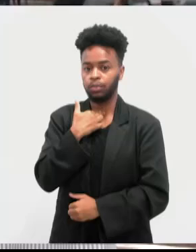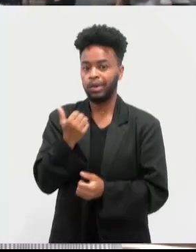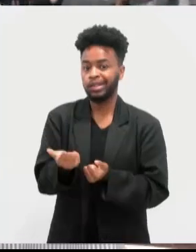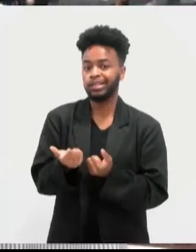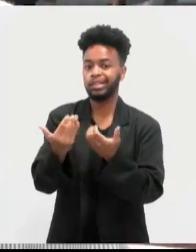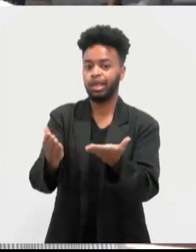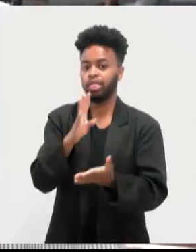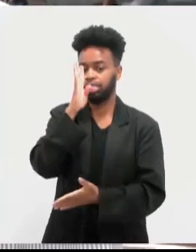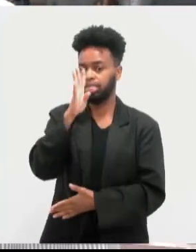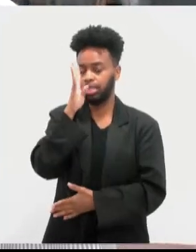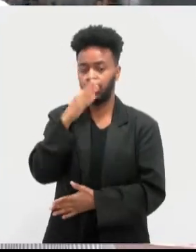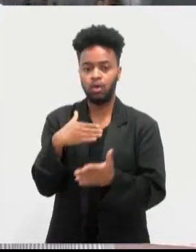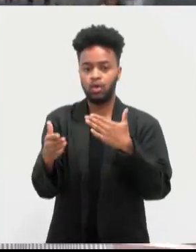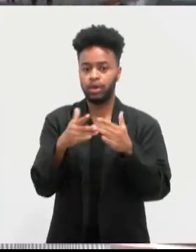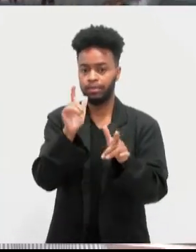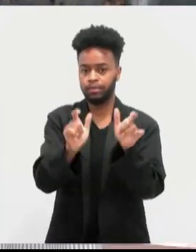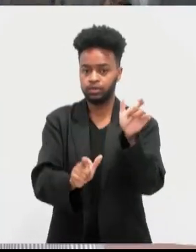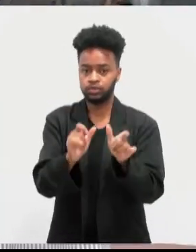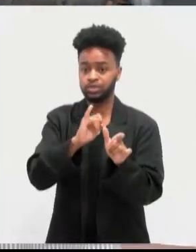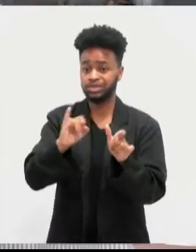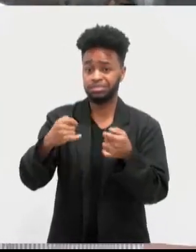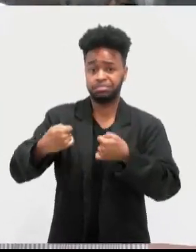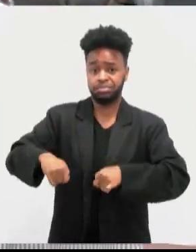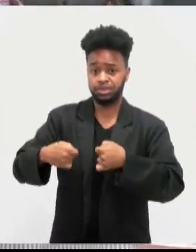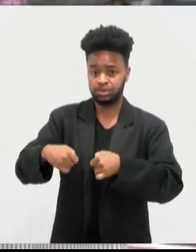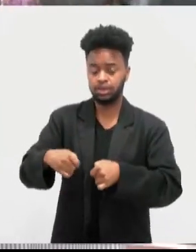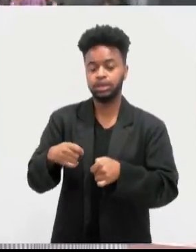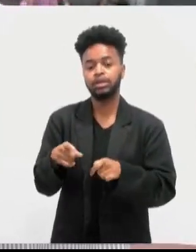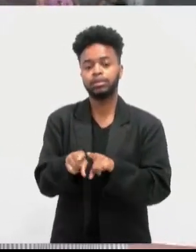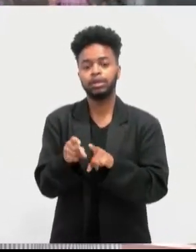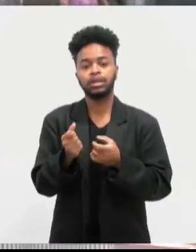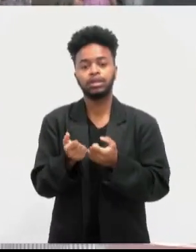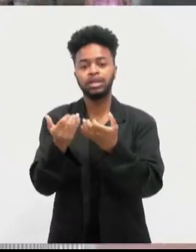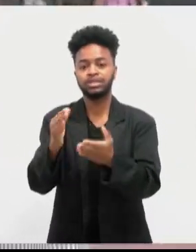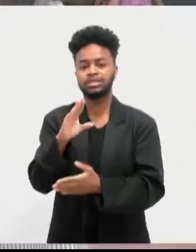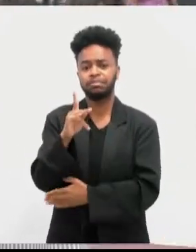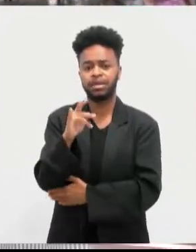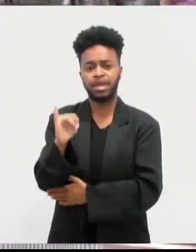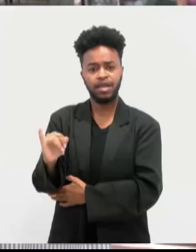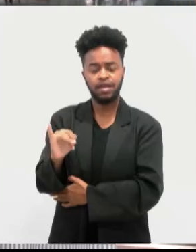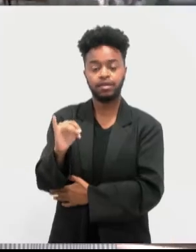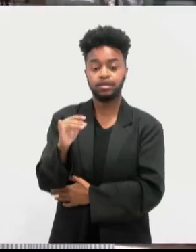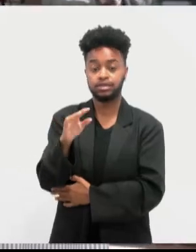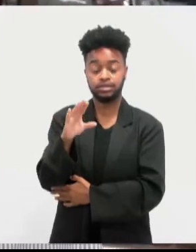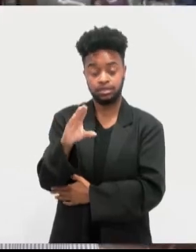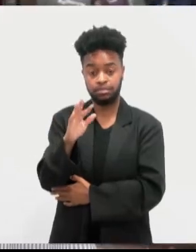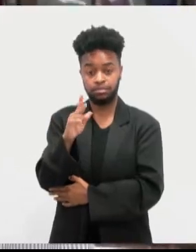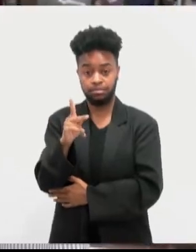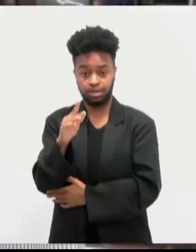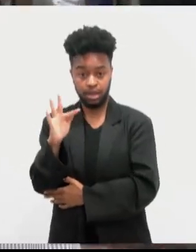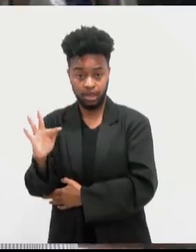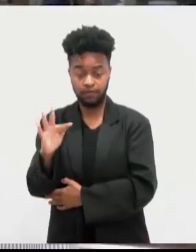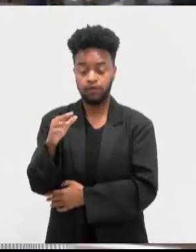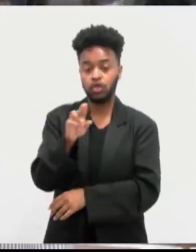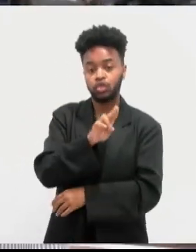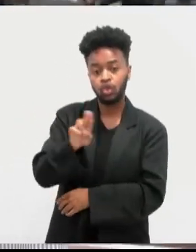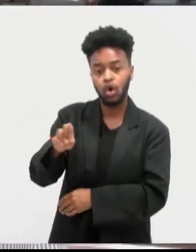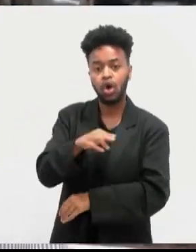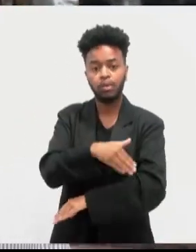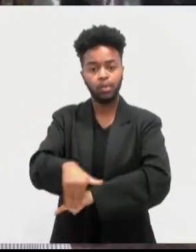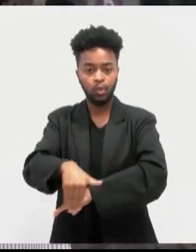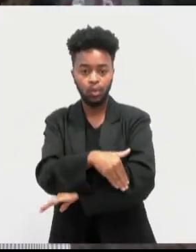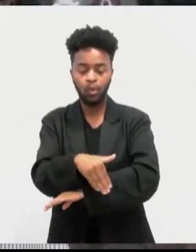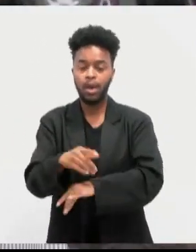forneçam eles para todo mundo que exigir, forneça seu CPF, me dê seu nome, seu endereço, seu telefone, porque vazamento de dados